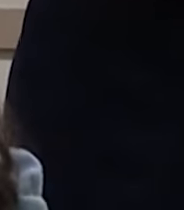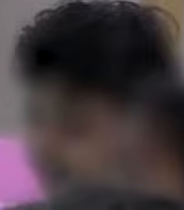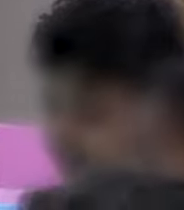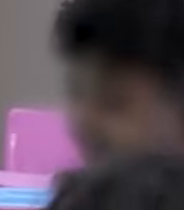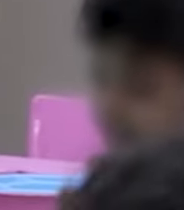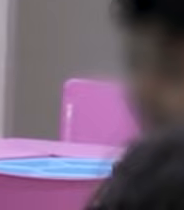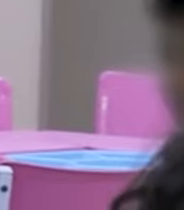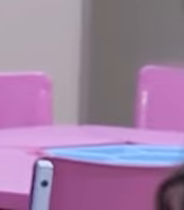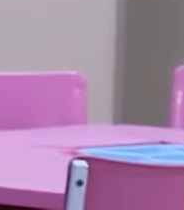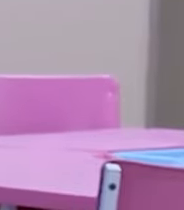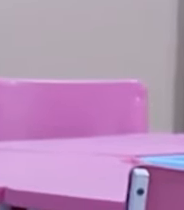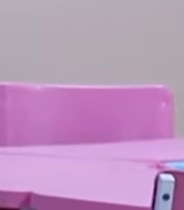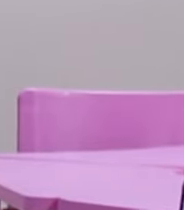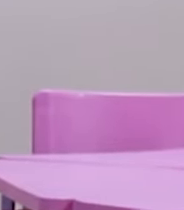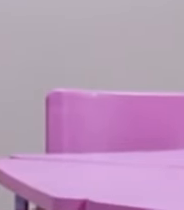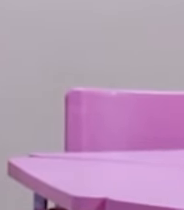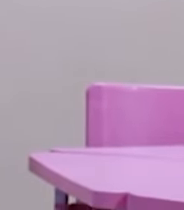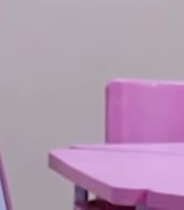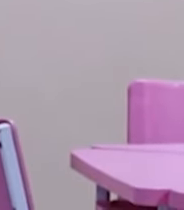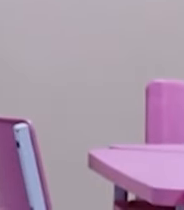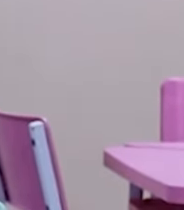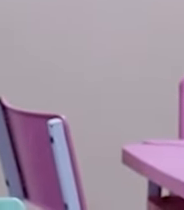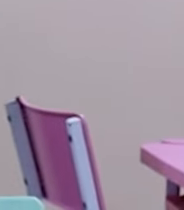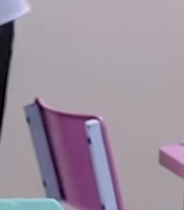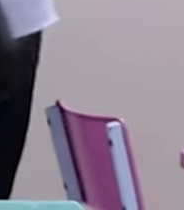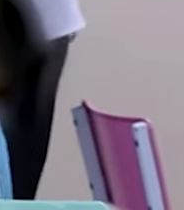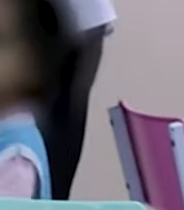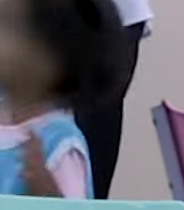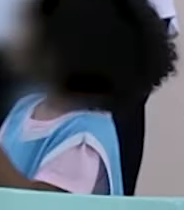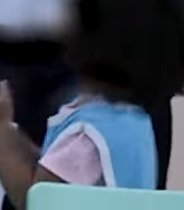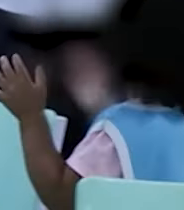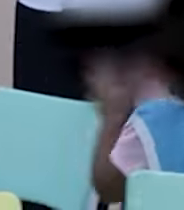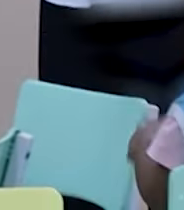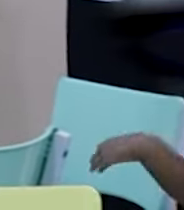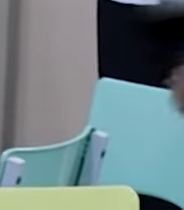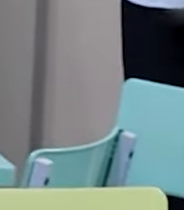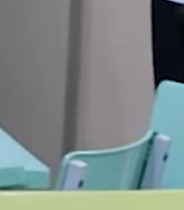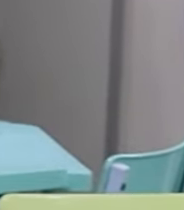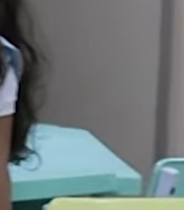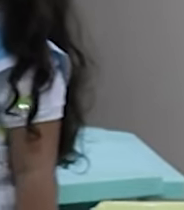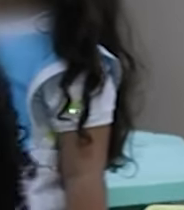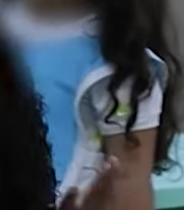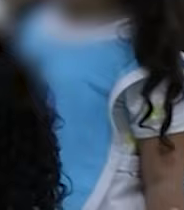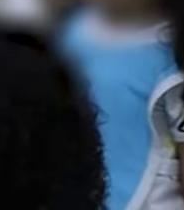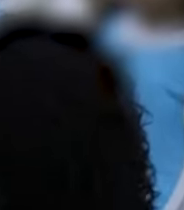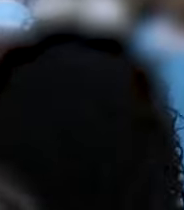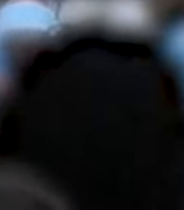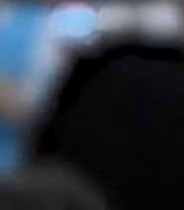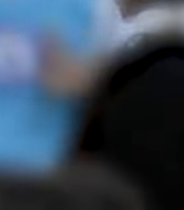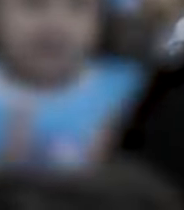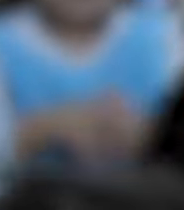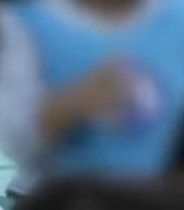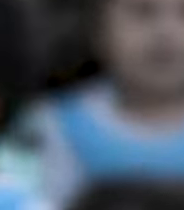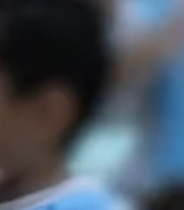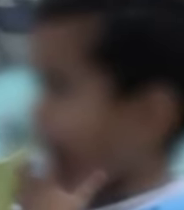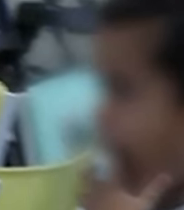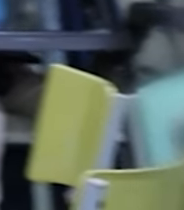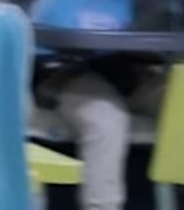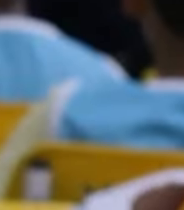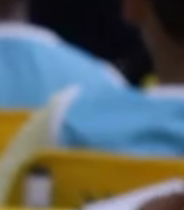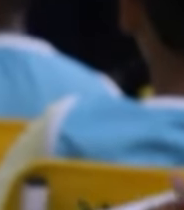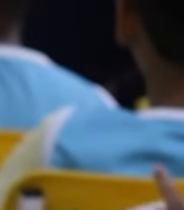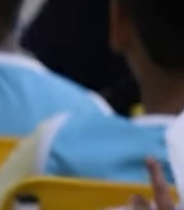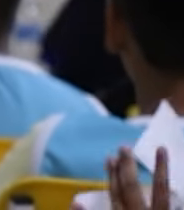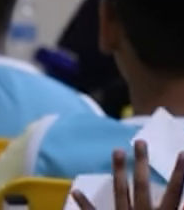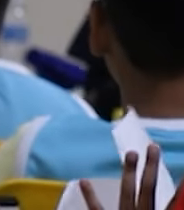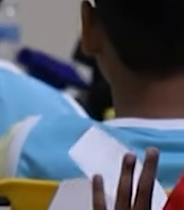E só tenho que agradecer a Deus e a elas. Através das educadoras, eles têm tido a oportunidade de ter